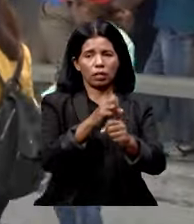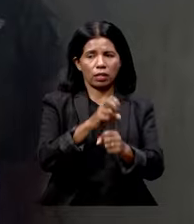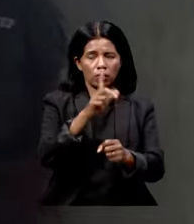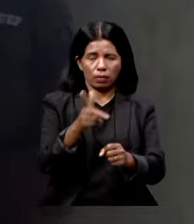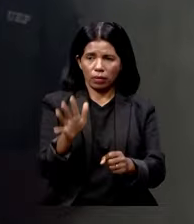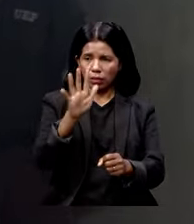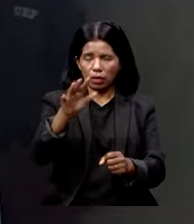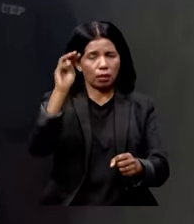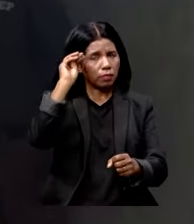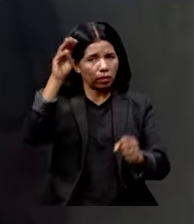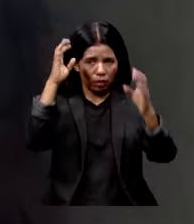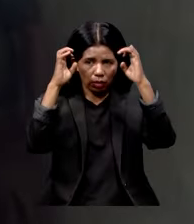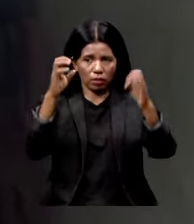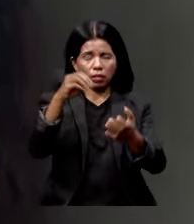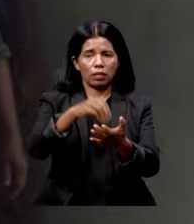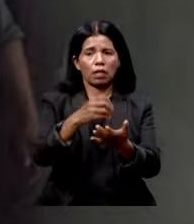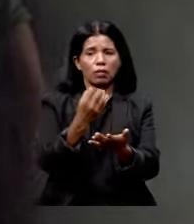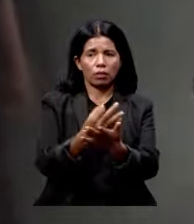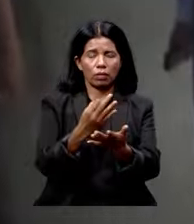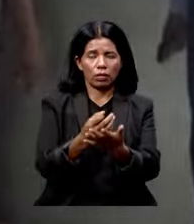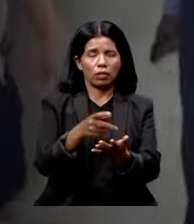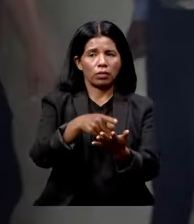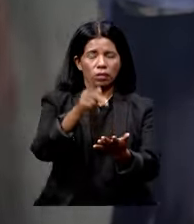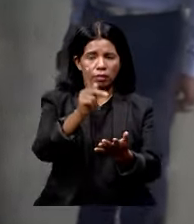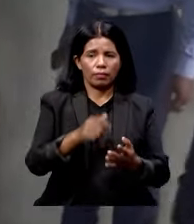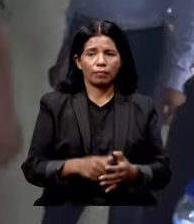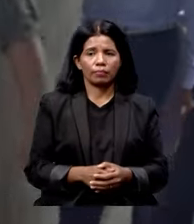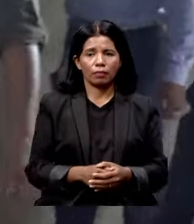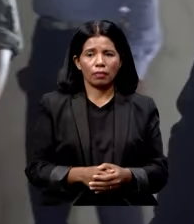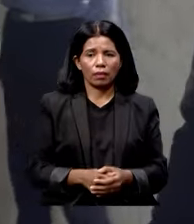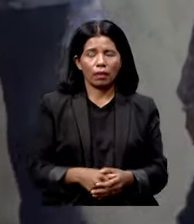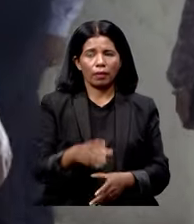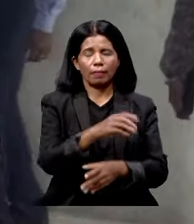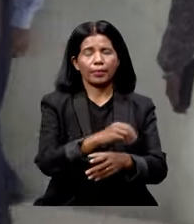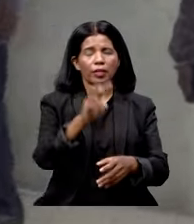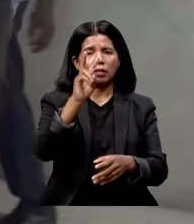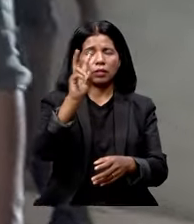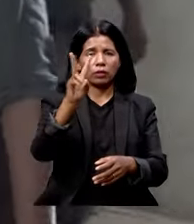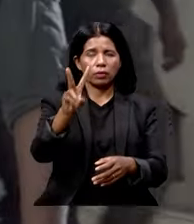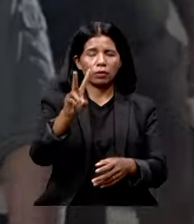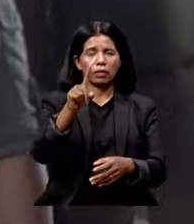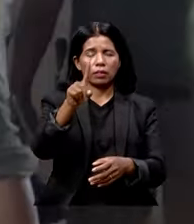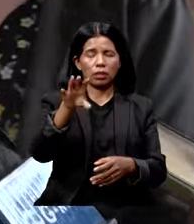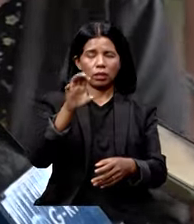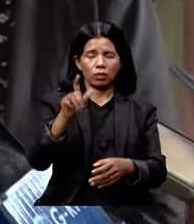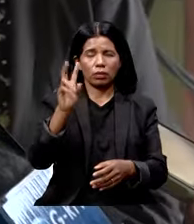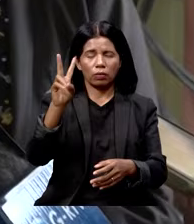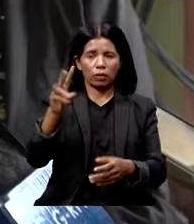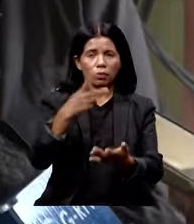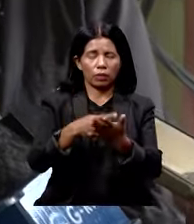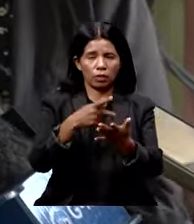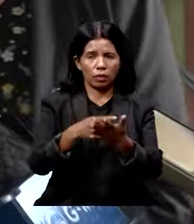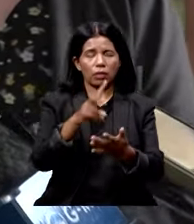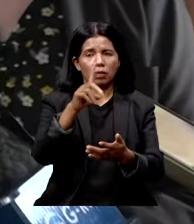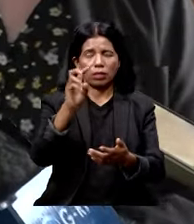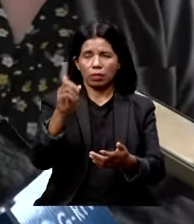lima, Ministério da Educação, seitau osan, huri halo pagamento. 102 projetos comunitários, nebema halo é 2021,